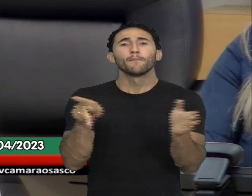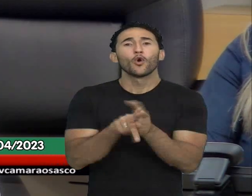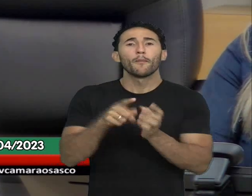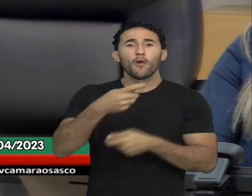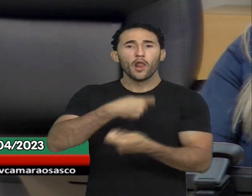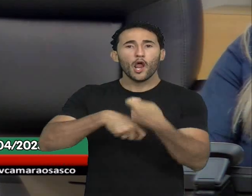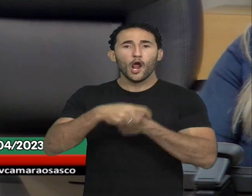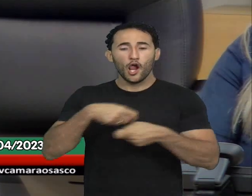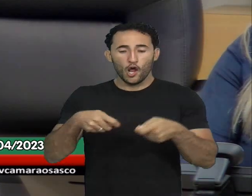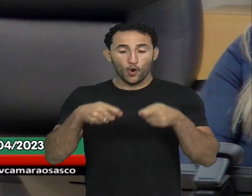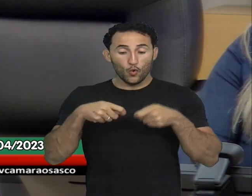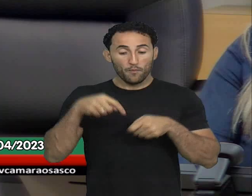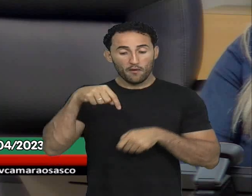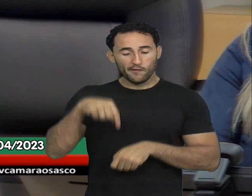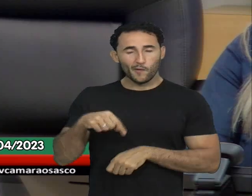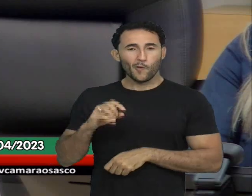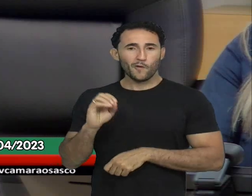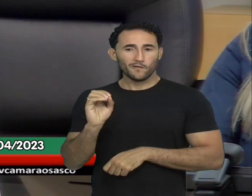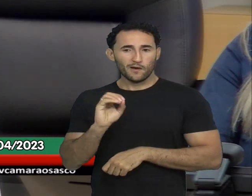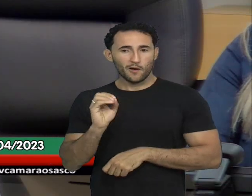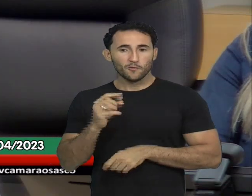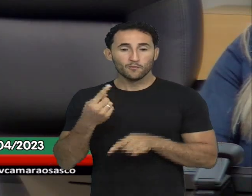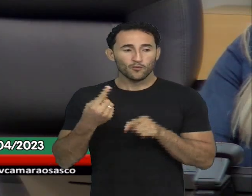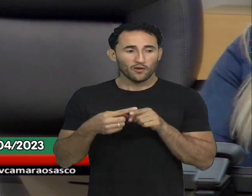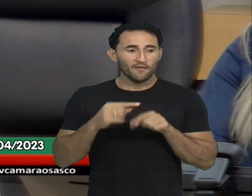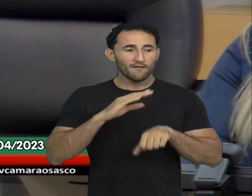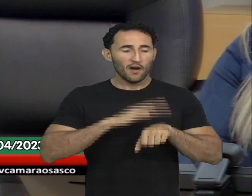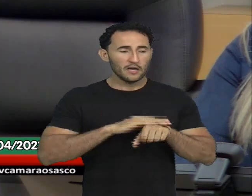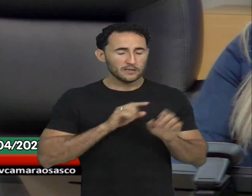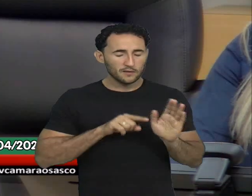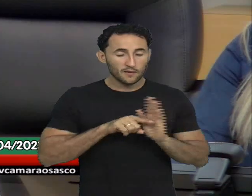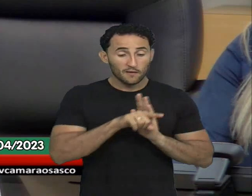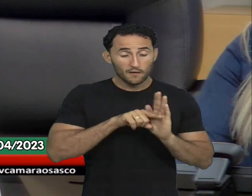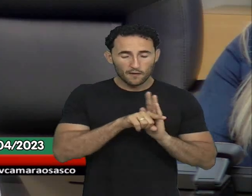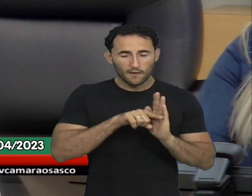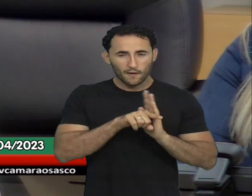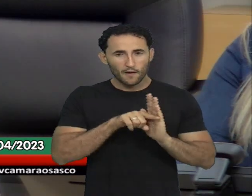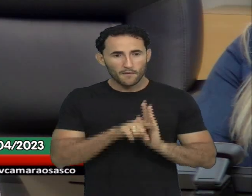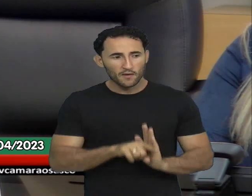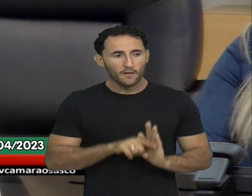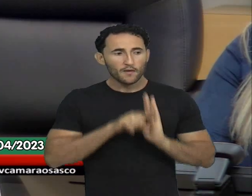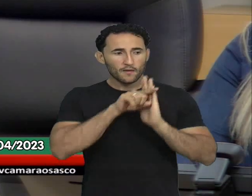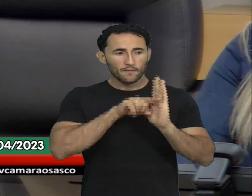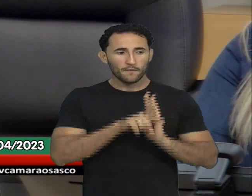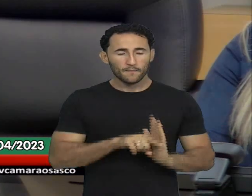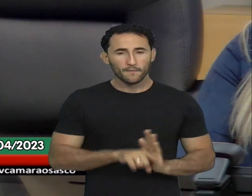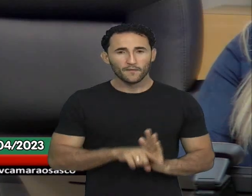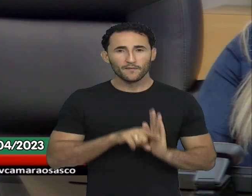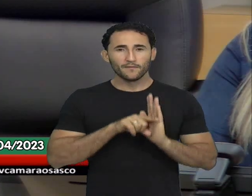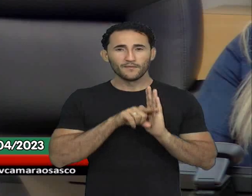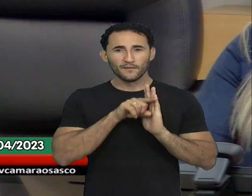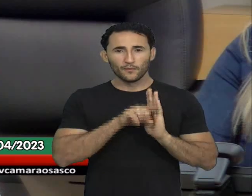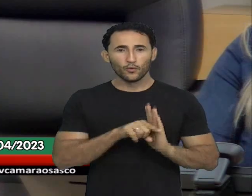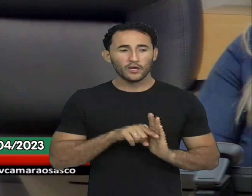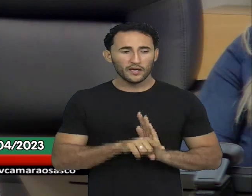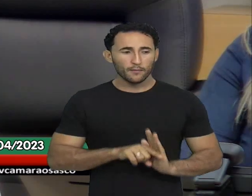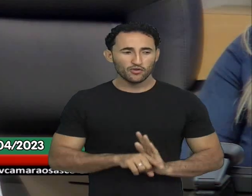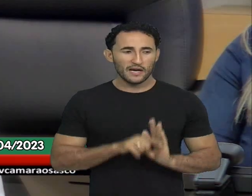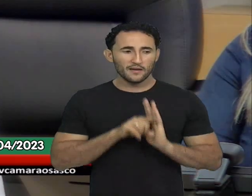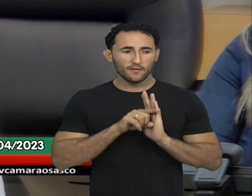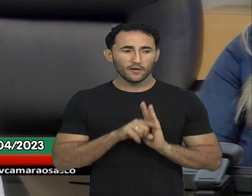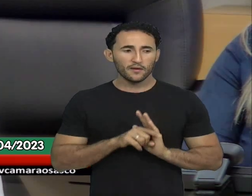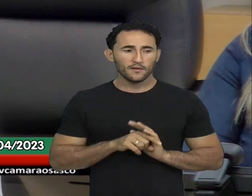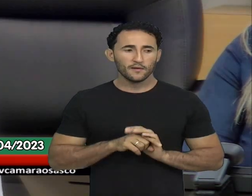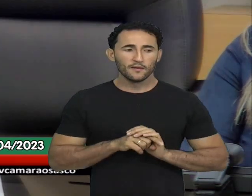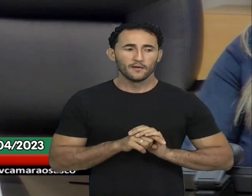economia que é realizada no município, porque aumenta o giro de leitos. E, obviamente, o que a gente